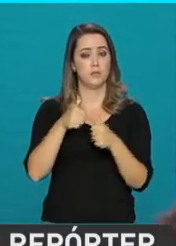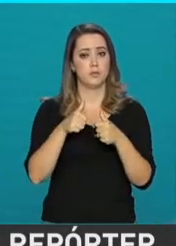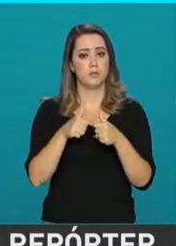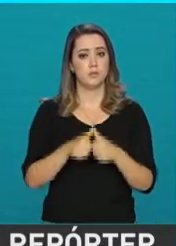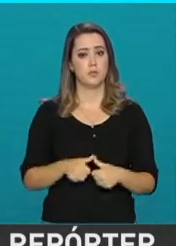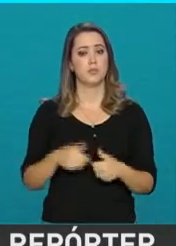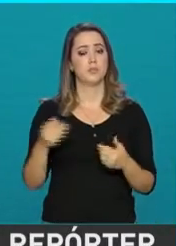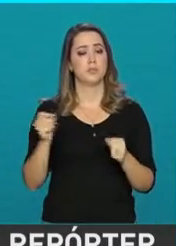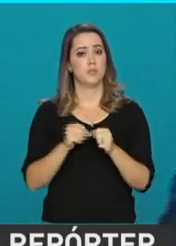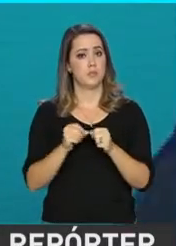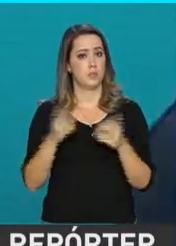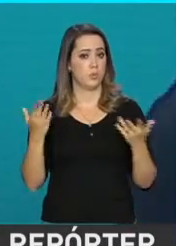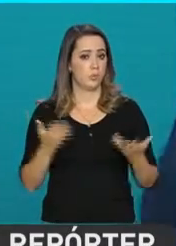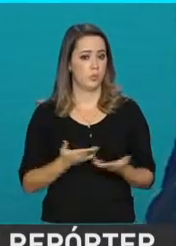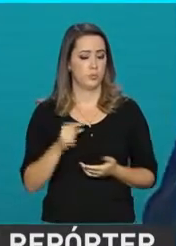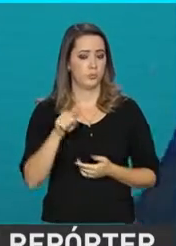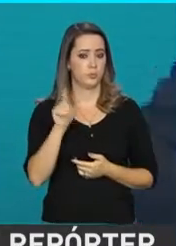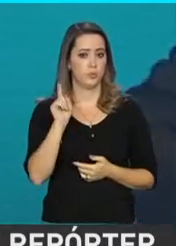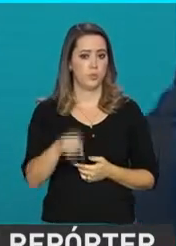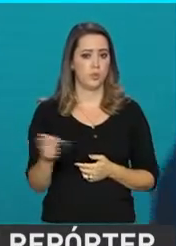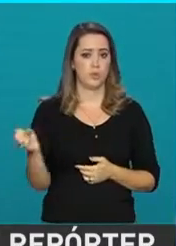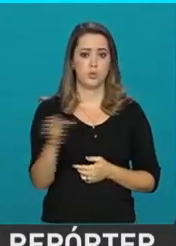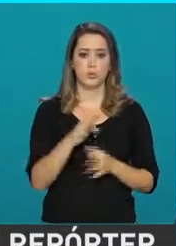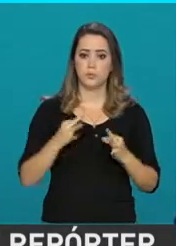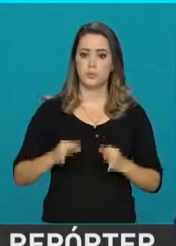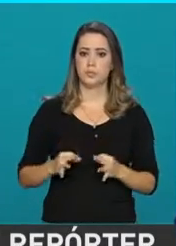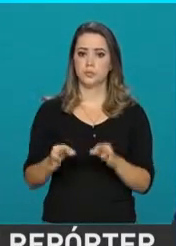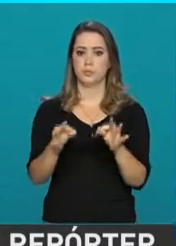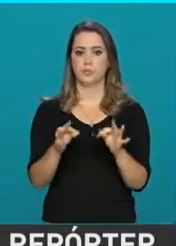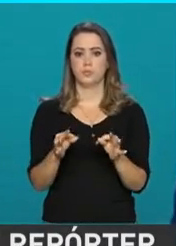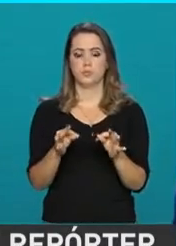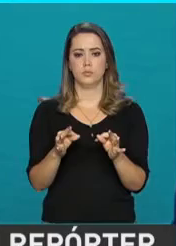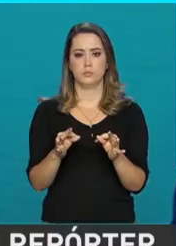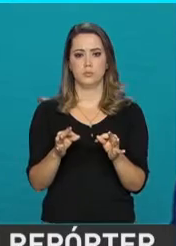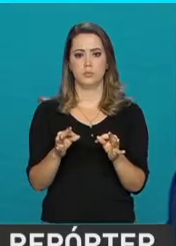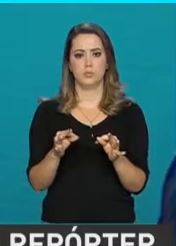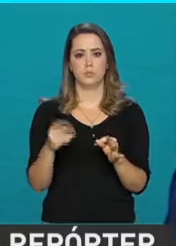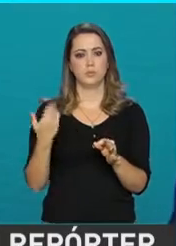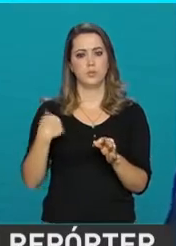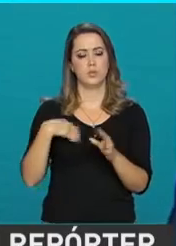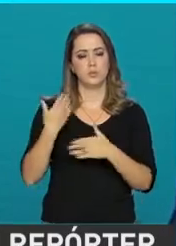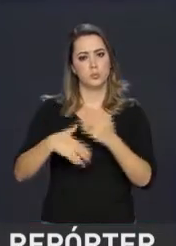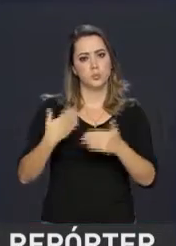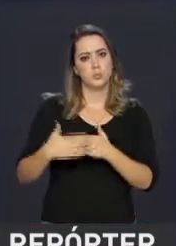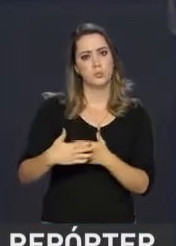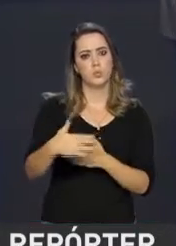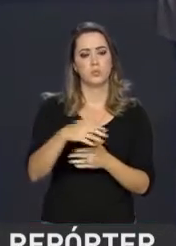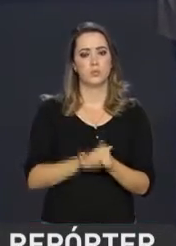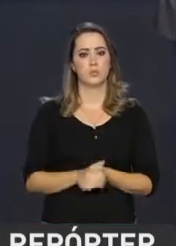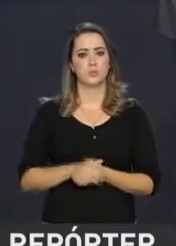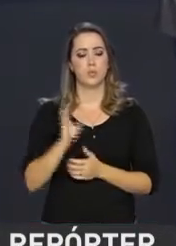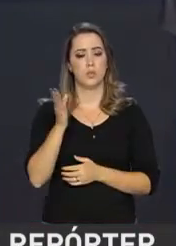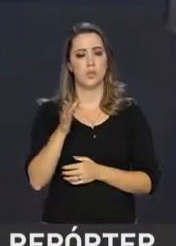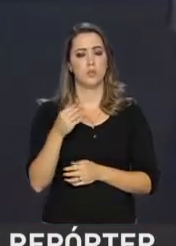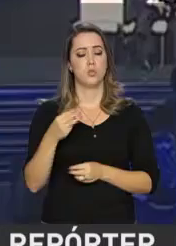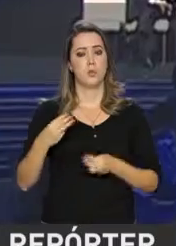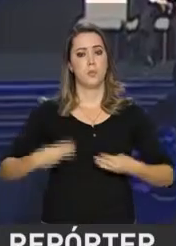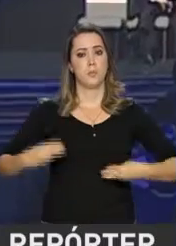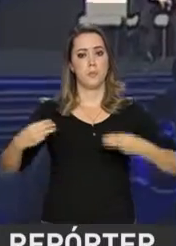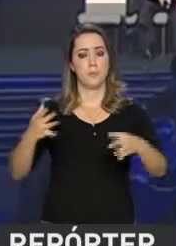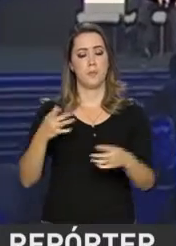adotando de modernização e de maior produtividade já o ministro das cidades